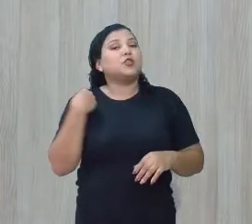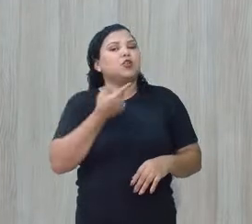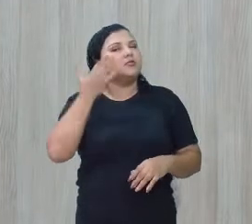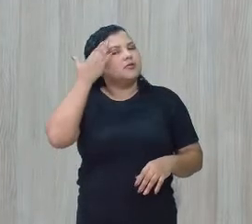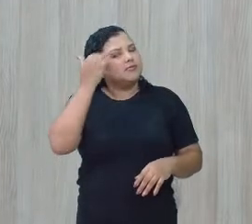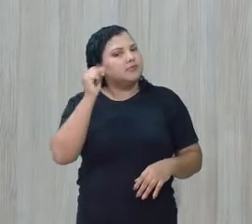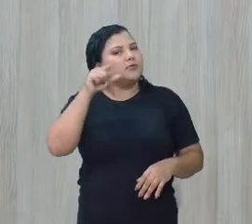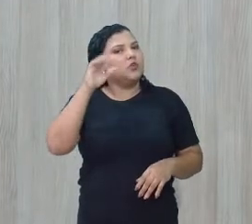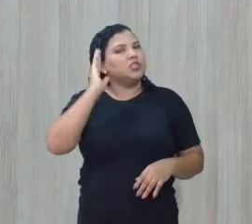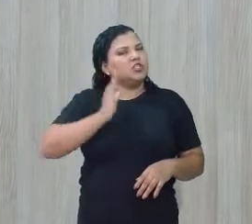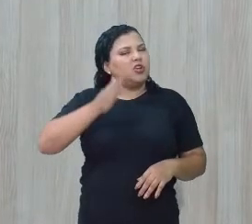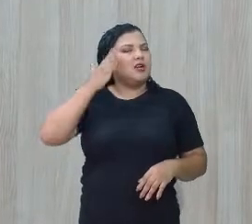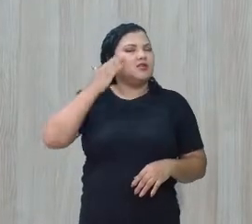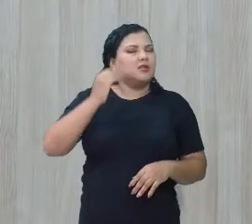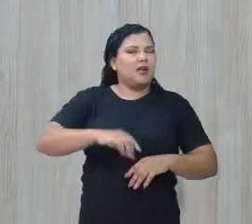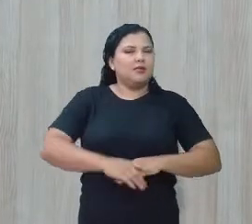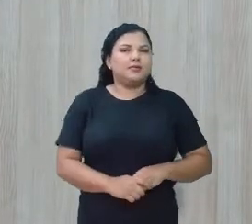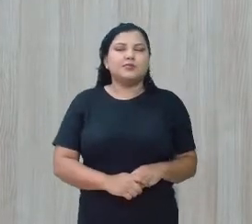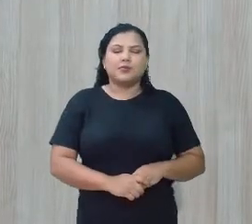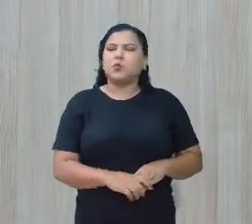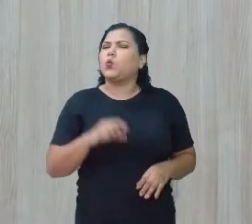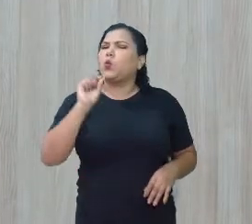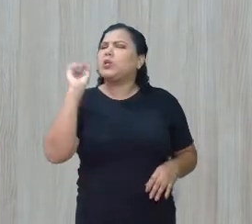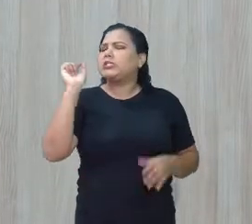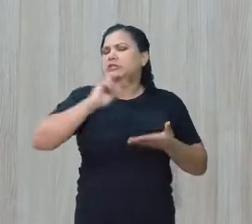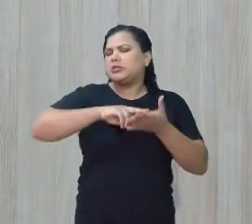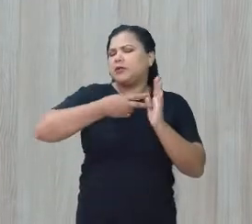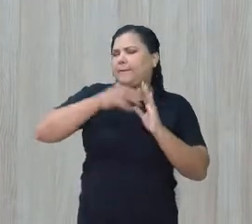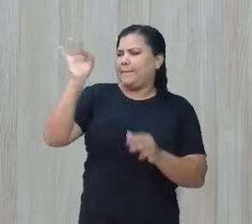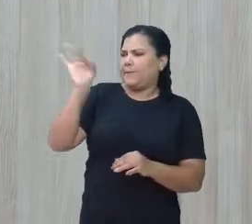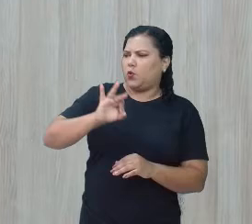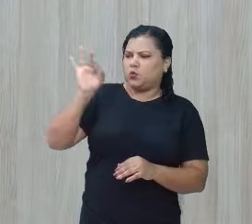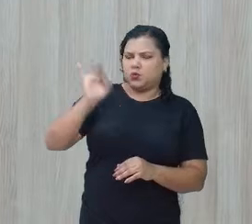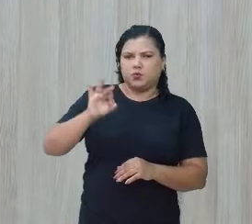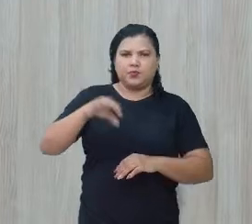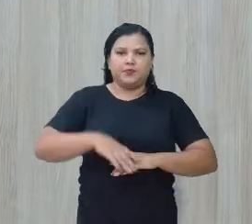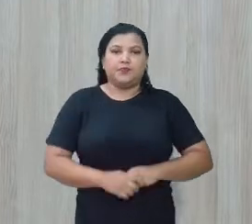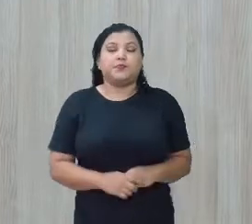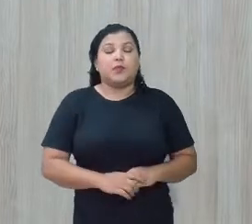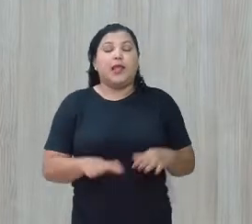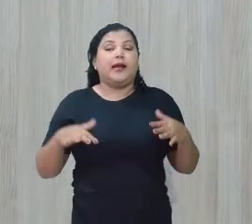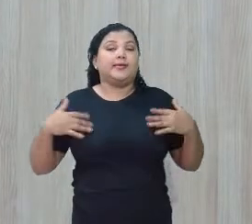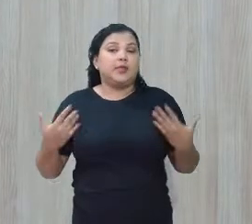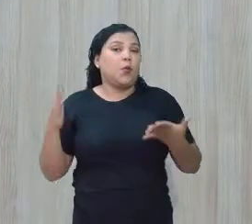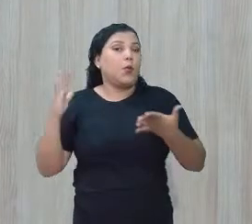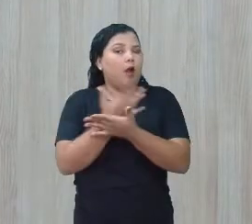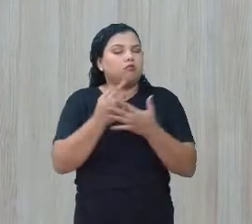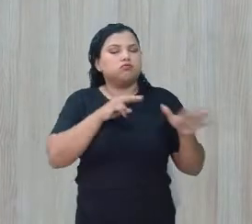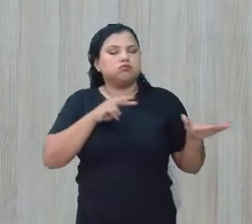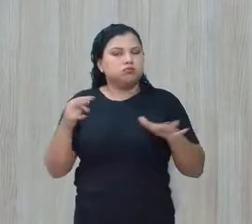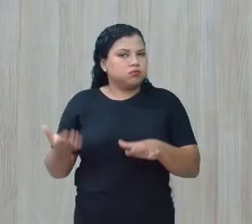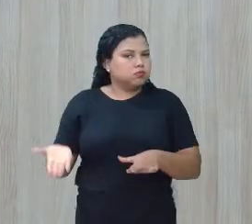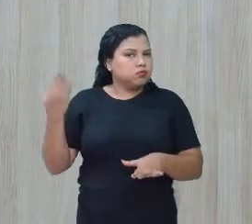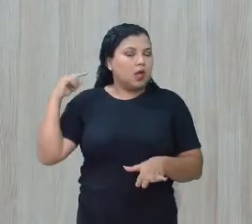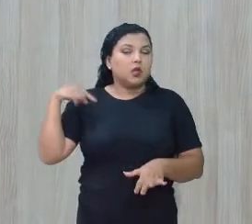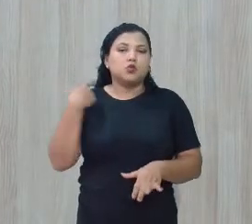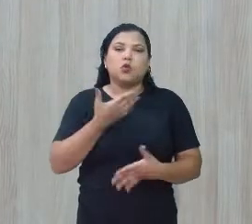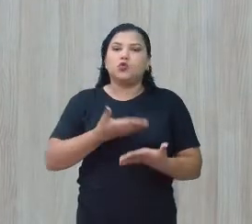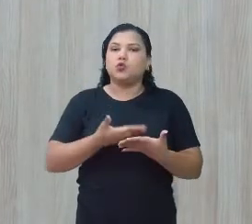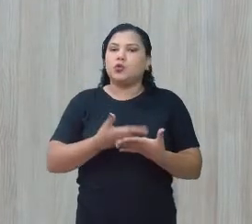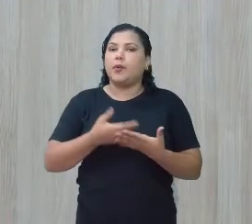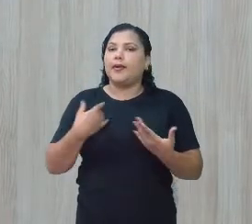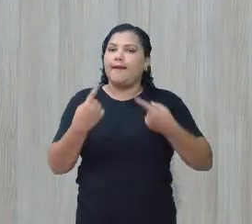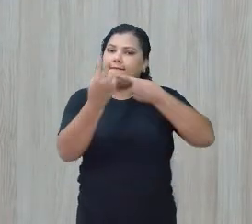que é porcentagem, né? Como que a gente observa a porcentagem? Então, algumas semanas atrás, a gente estudou a ideia